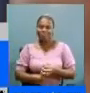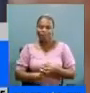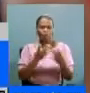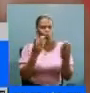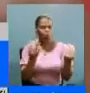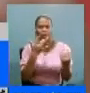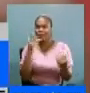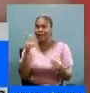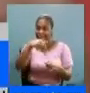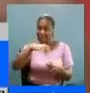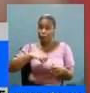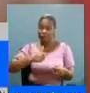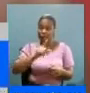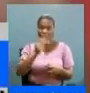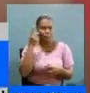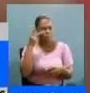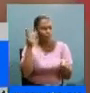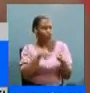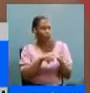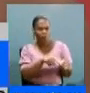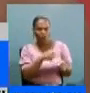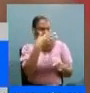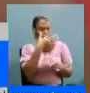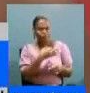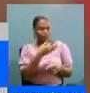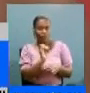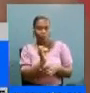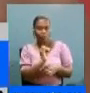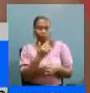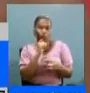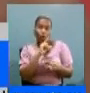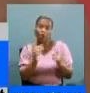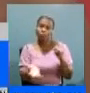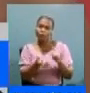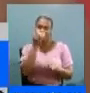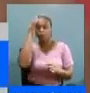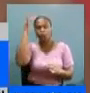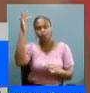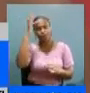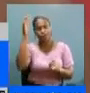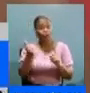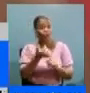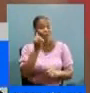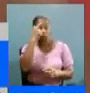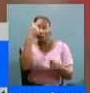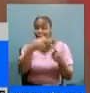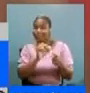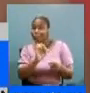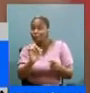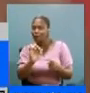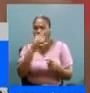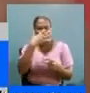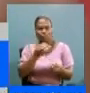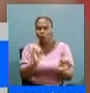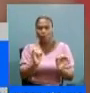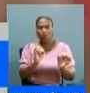ali, esta vive-se de que maneira que te acredita mesmo. Consiga alcançar seus sonhos, seus objetivos, que este ano, que ela ainda